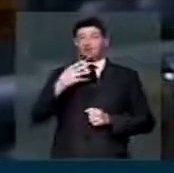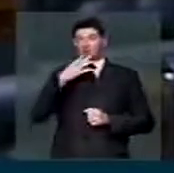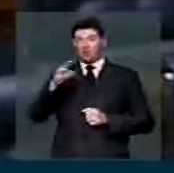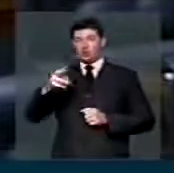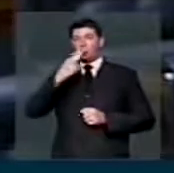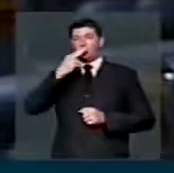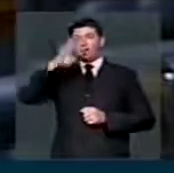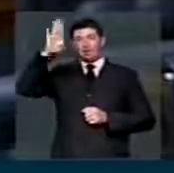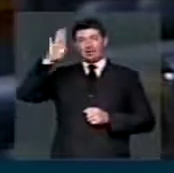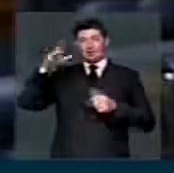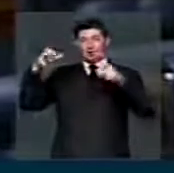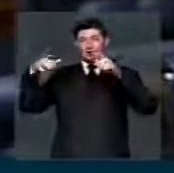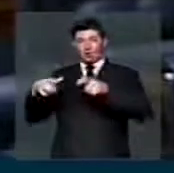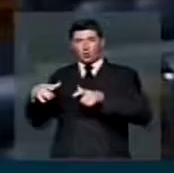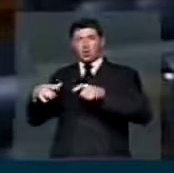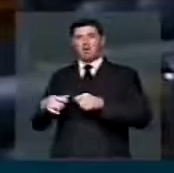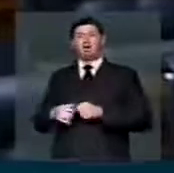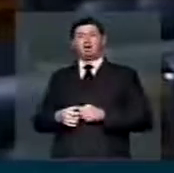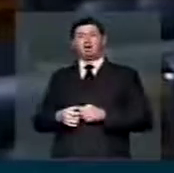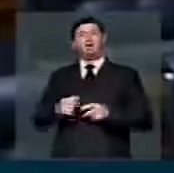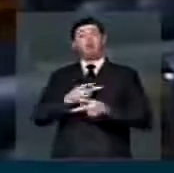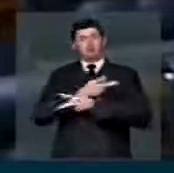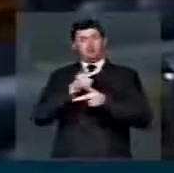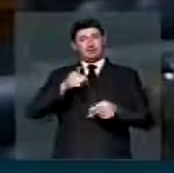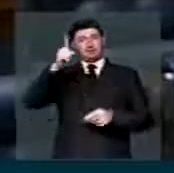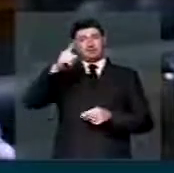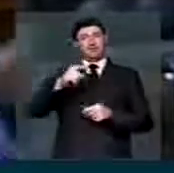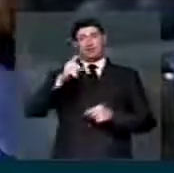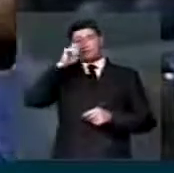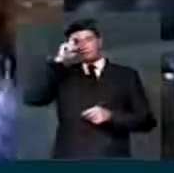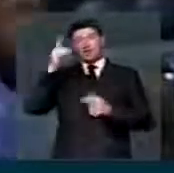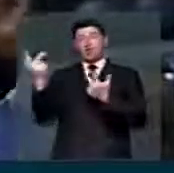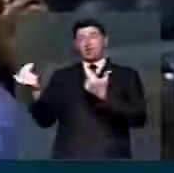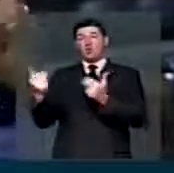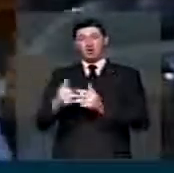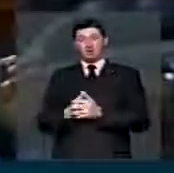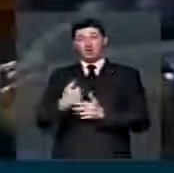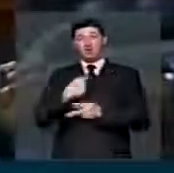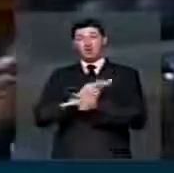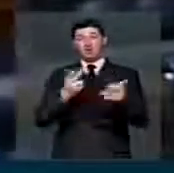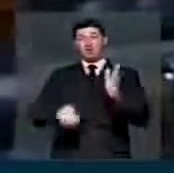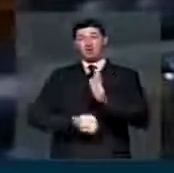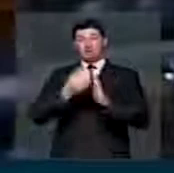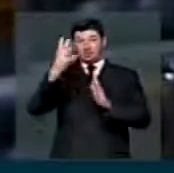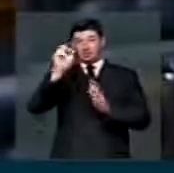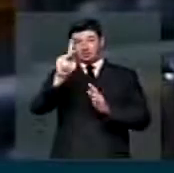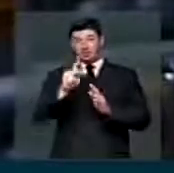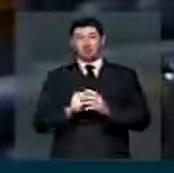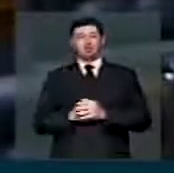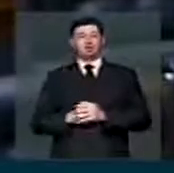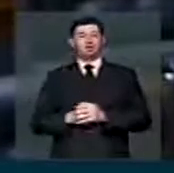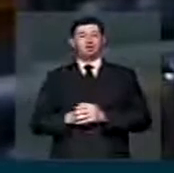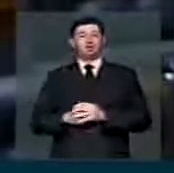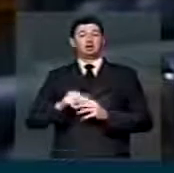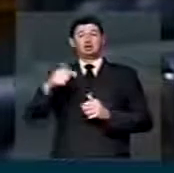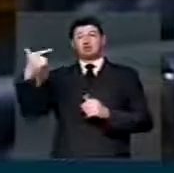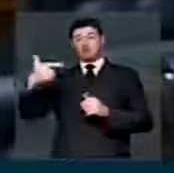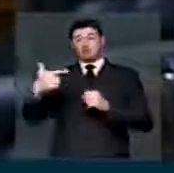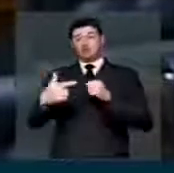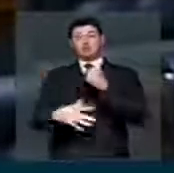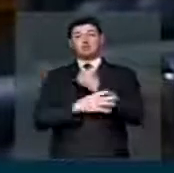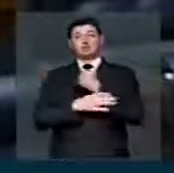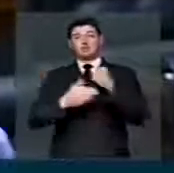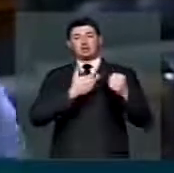concentração nazista, visite um hospital de urgência e emergência. E eu visitei vários. A segunda é a segurança